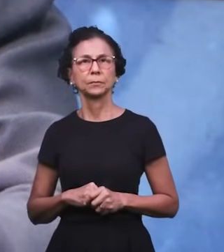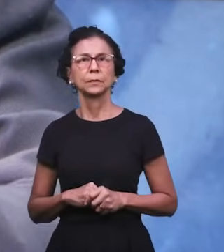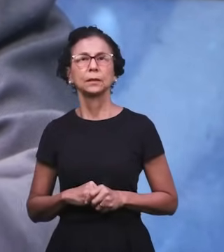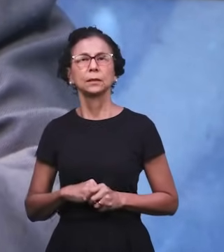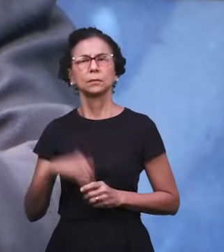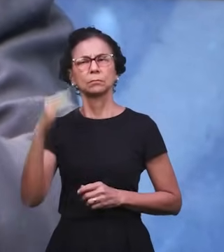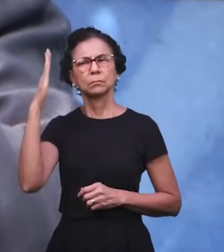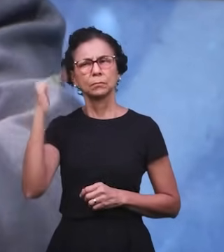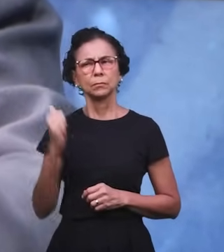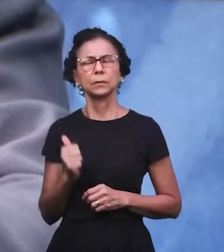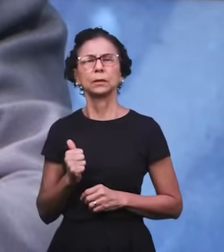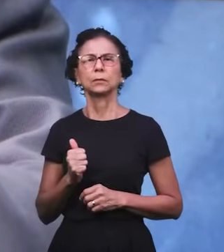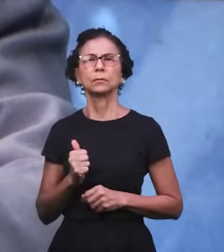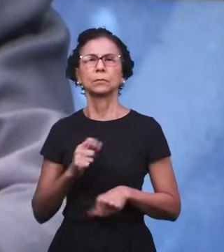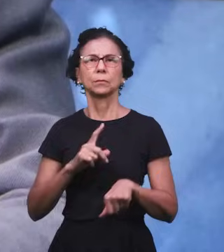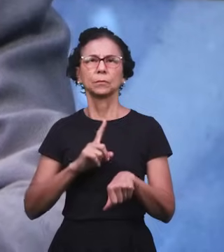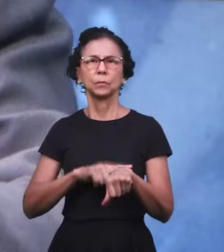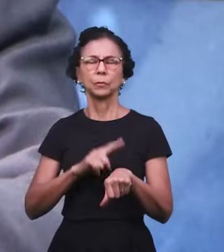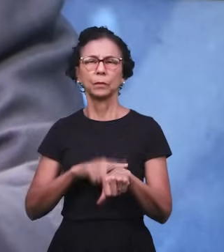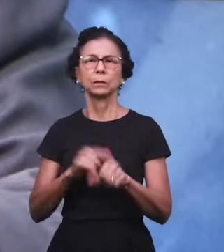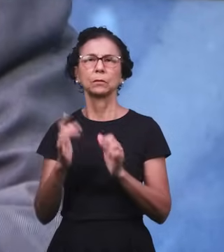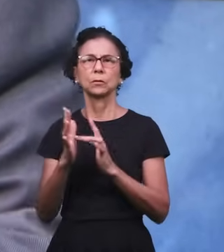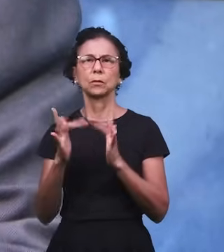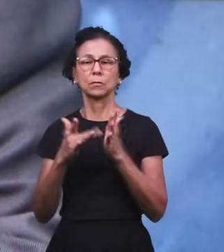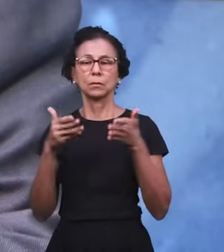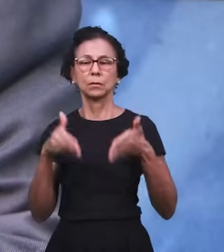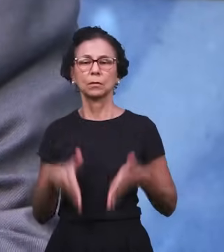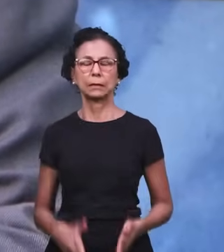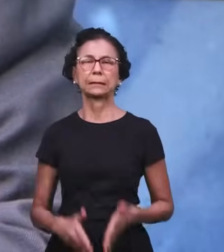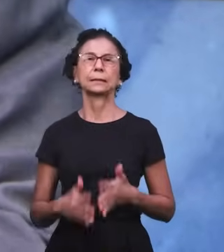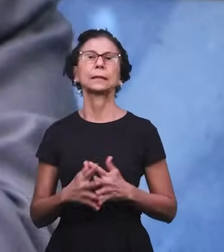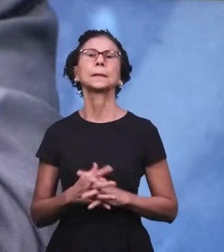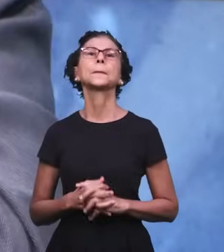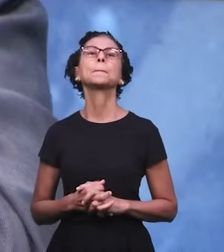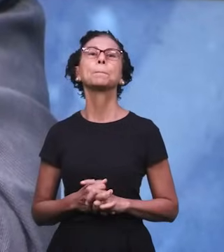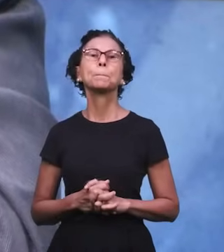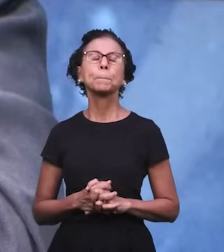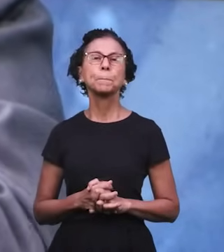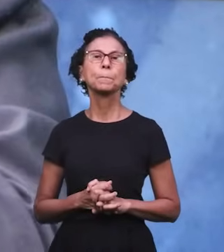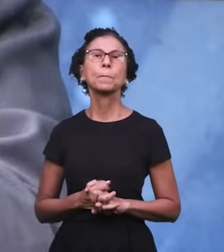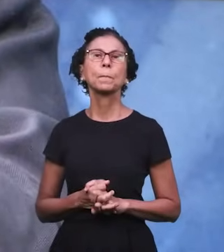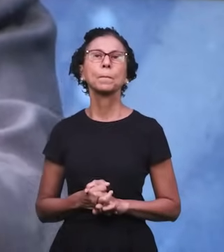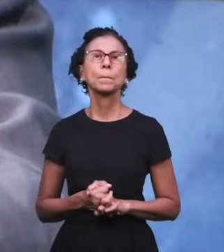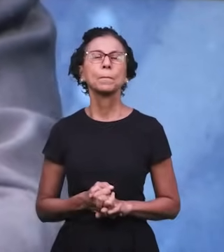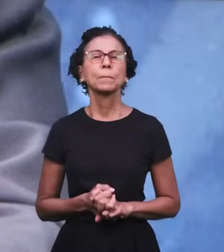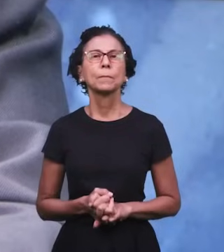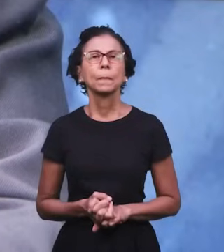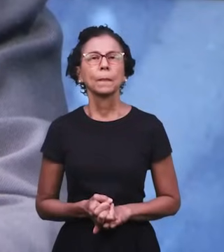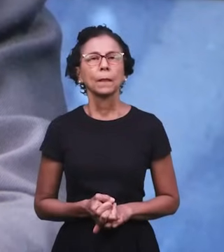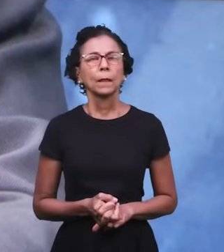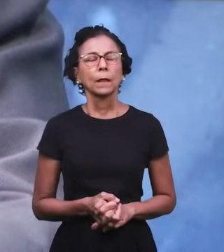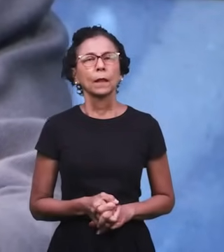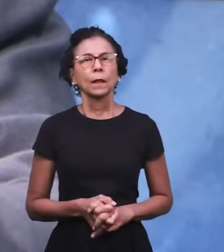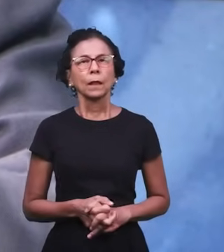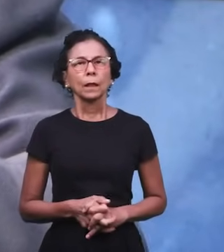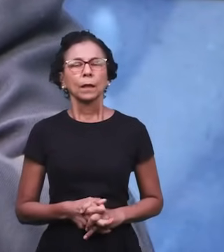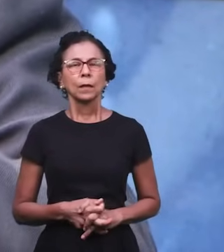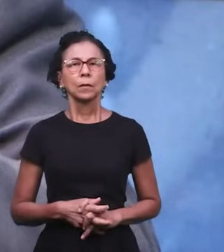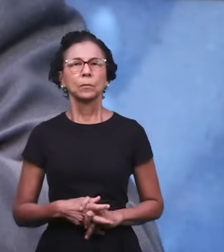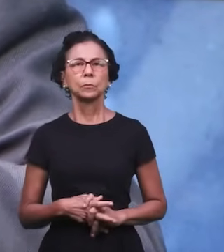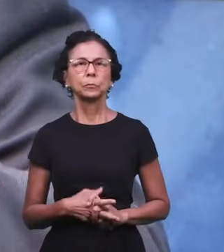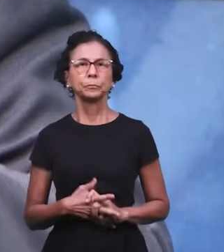problema hoje das pessoas, do mundo, é não estar preparado. É como o Fernando falou, estavam dormindo, né?